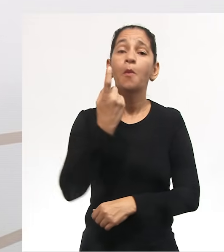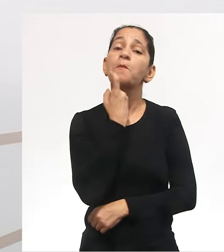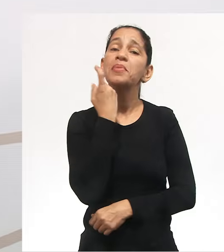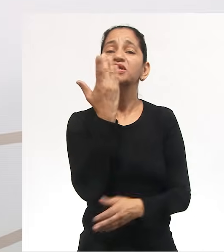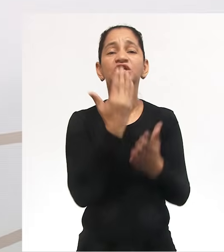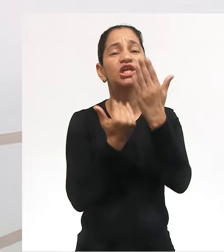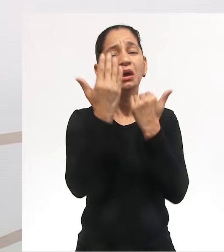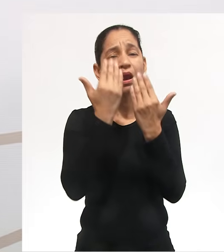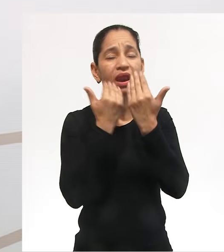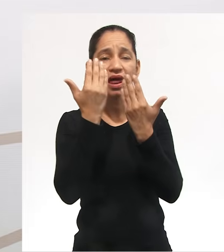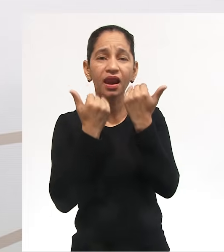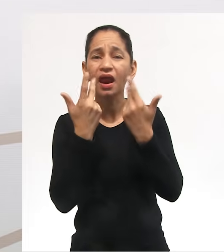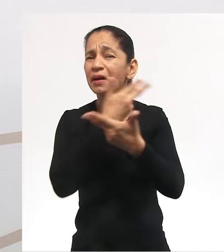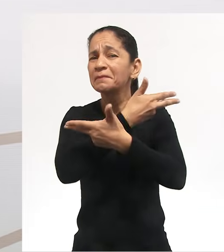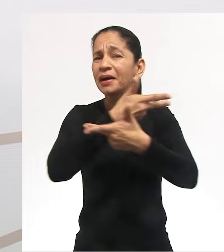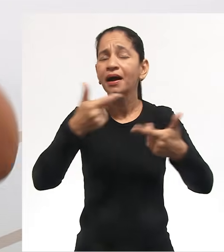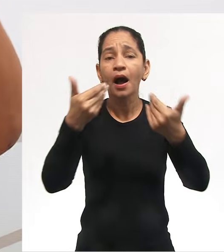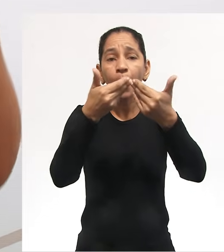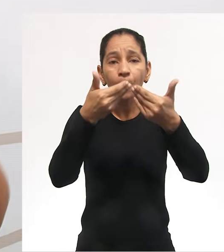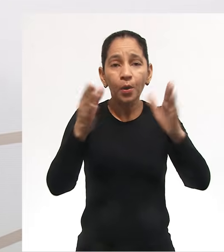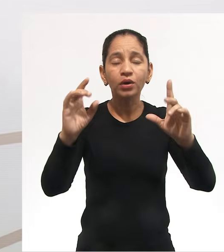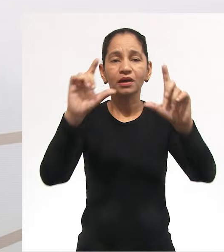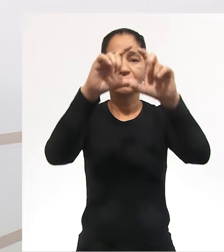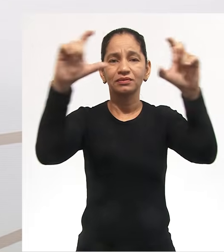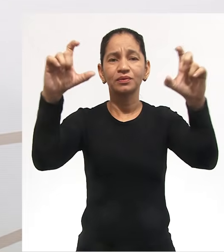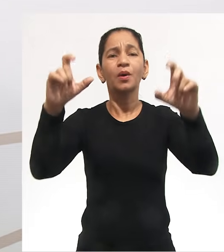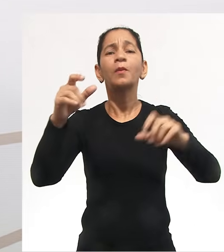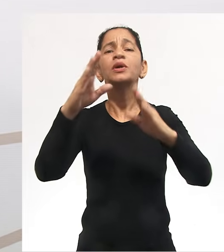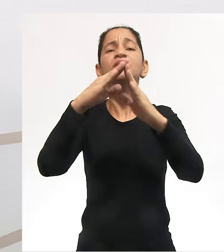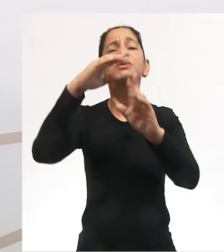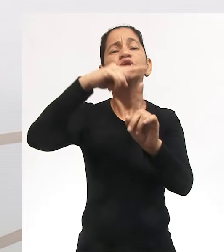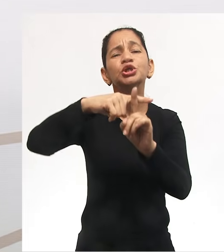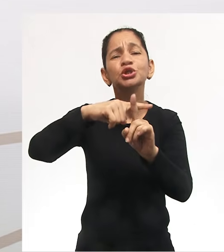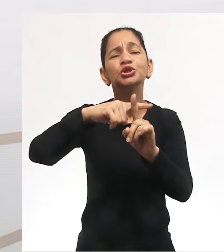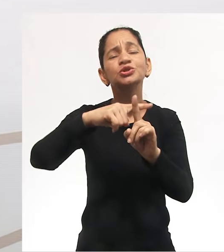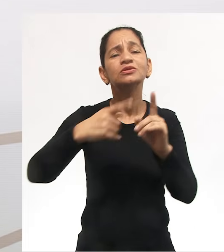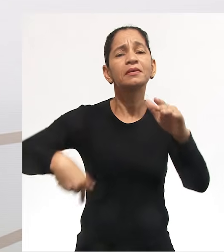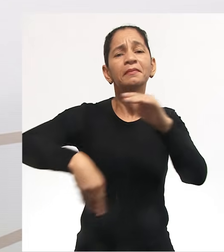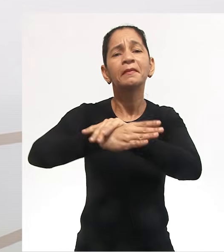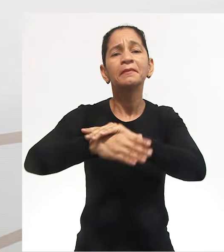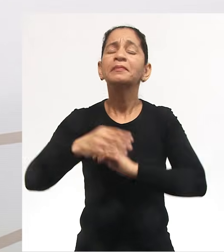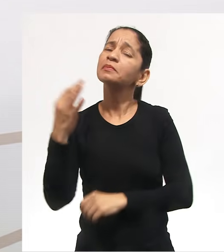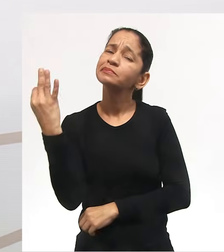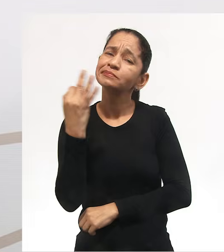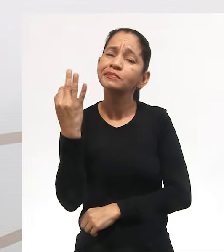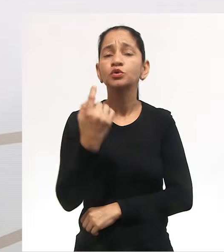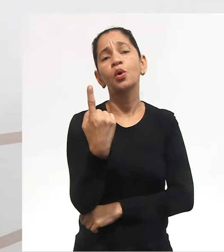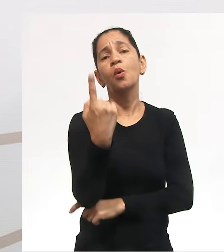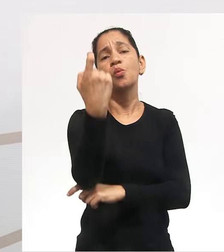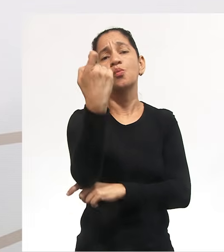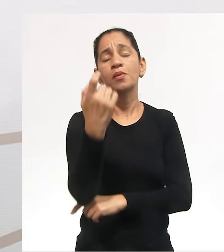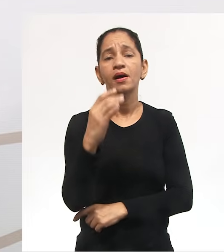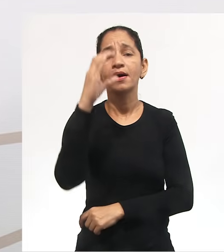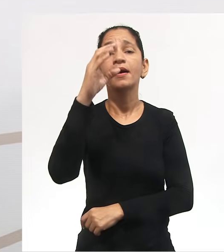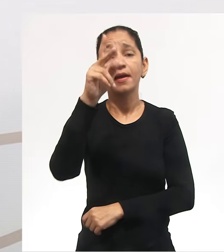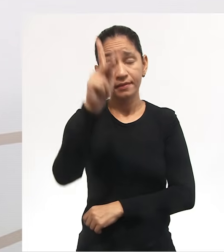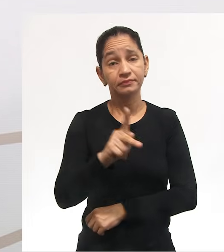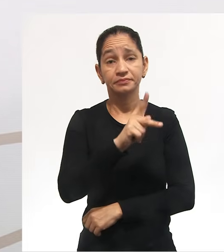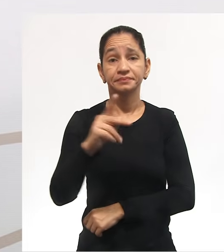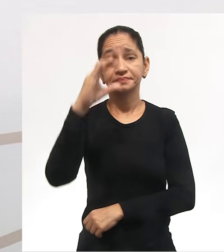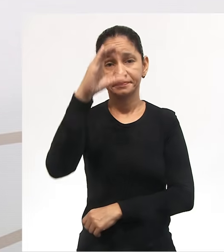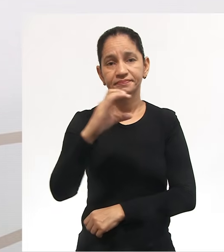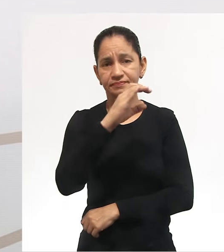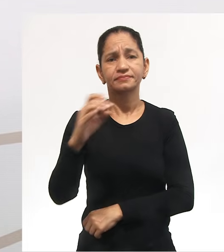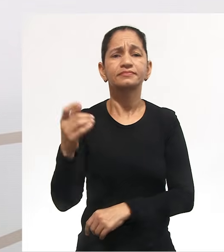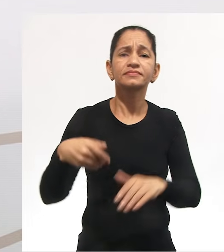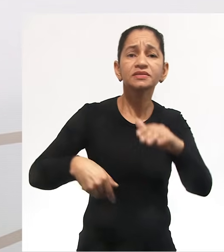os peixes que consomem, então o portal de entrada, então tudo a igrejinha, né, que a gente tem, né, é uma única igreja